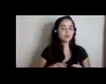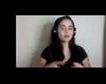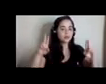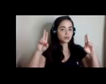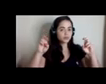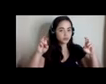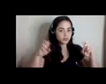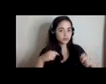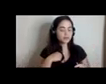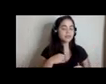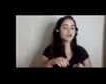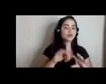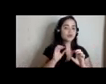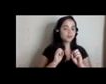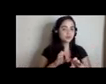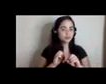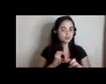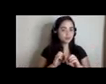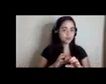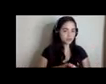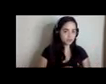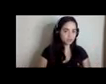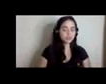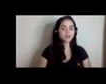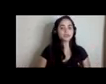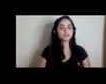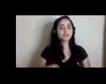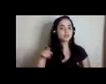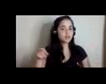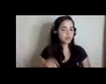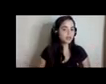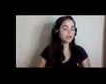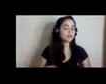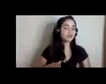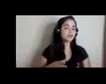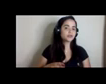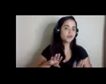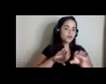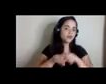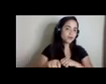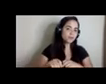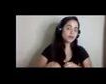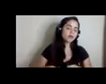estou abordando e os processos pelos quais eles estão passando de formação profissional.